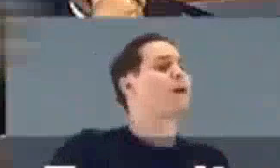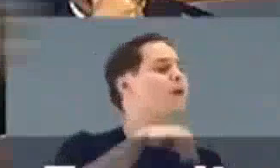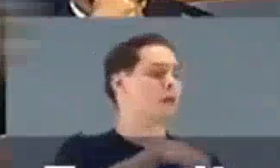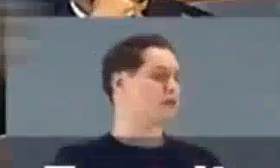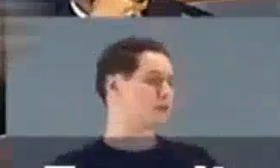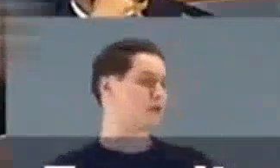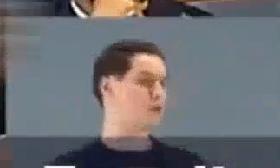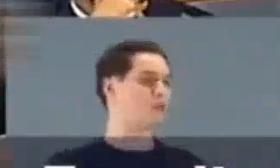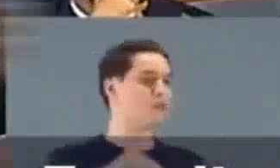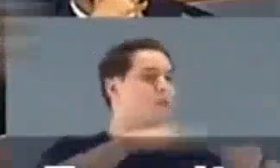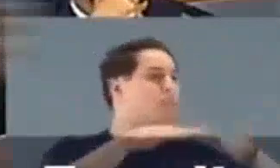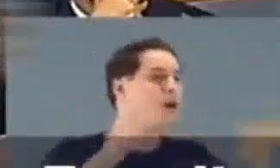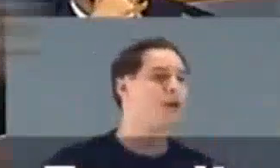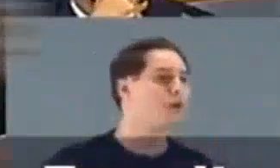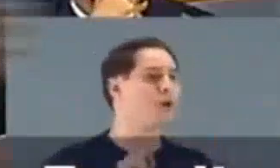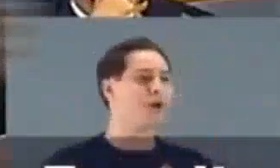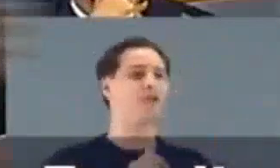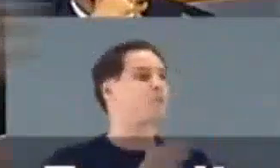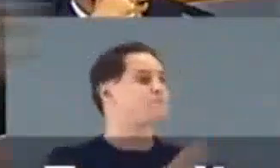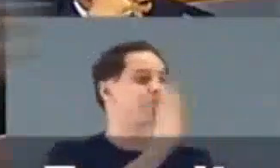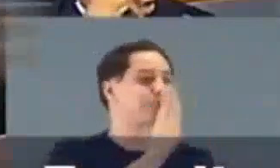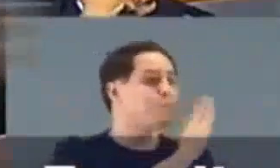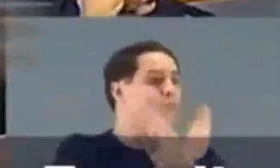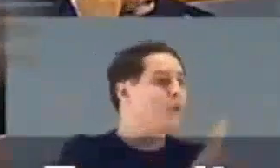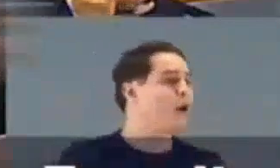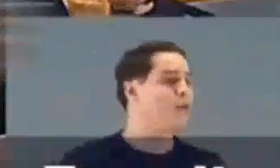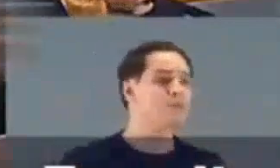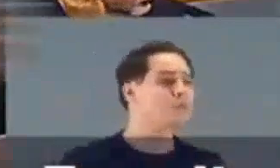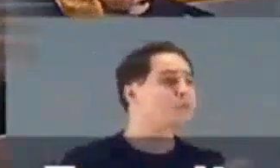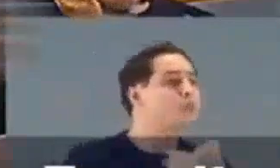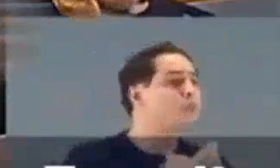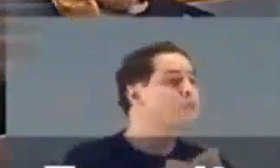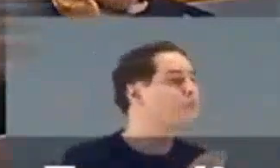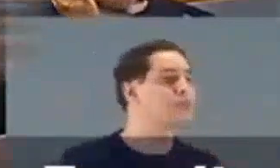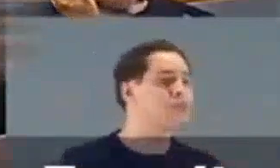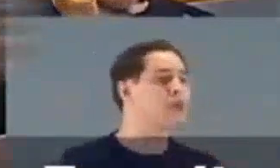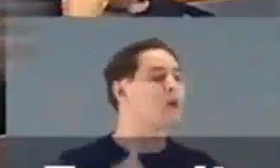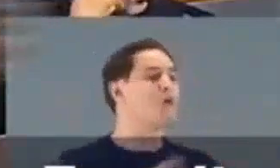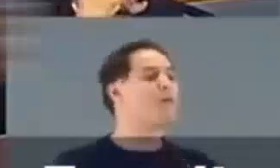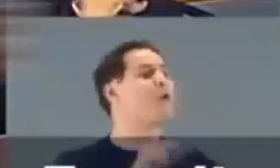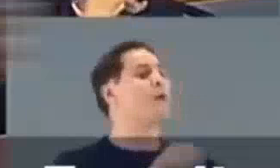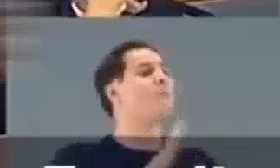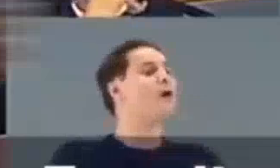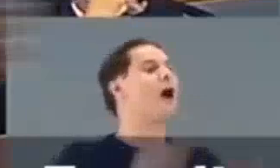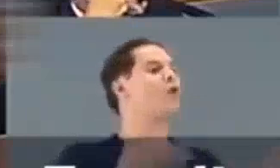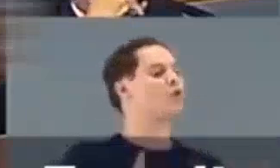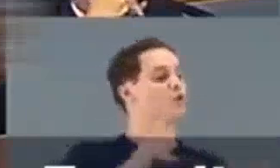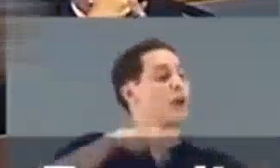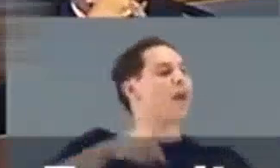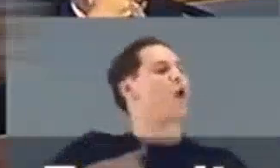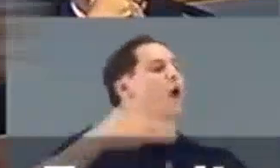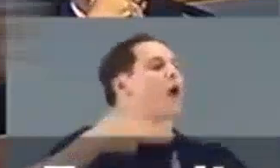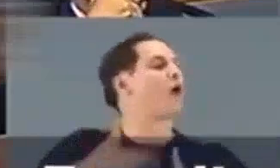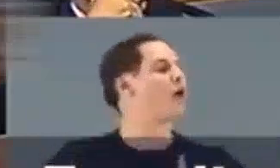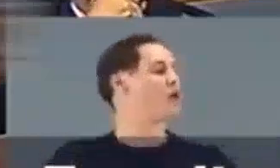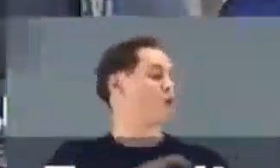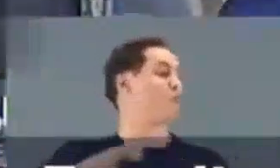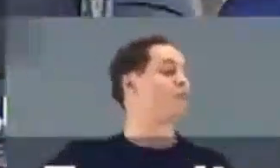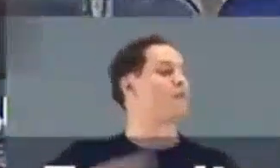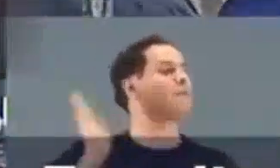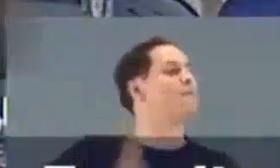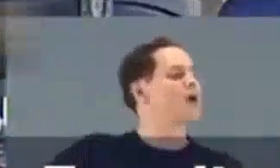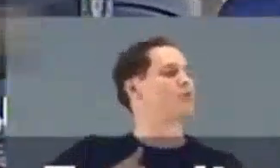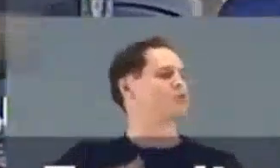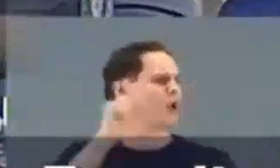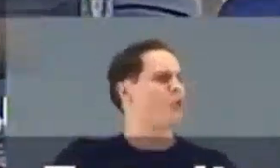comissão. Então, simplesmente se cale. Se cale, porque neste momento, quem está falando aqui é a relatoria da comissão e eu não vou